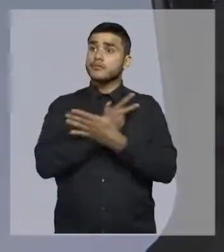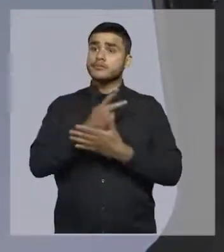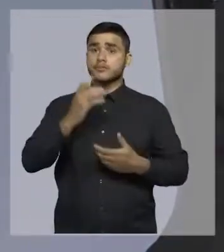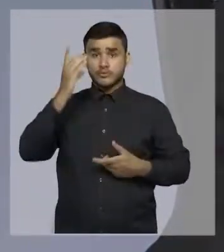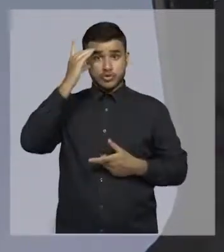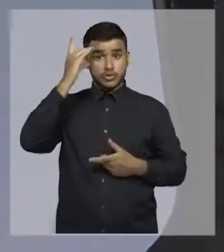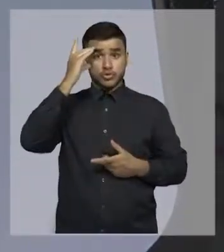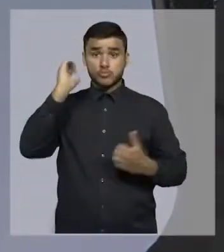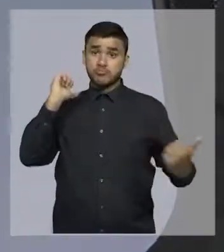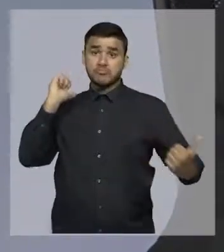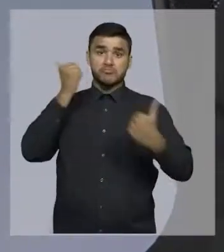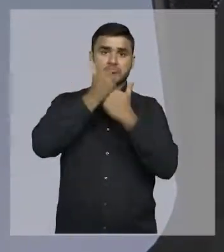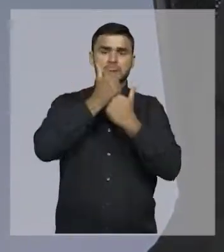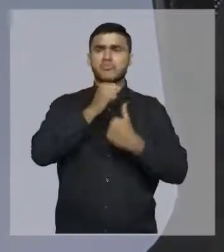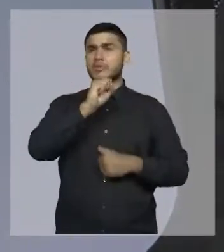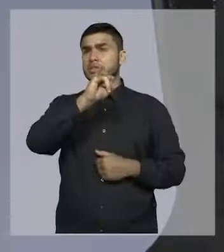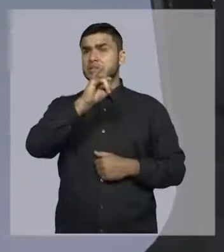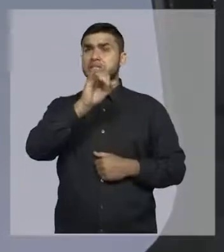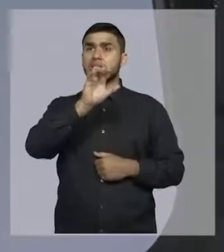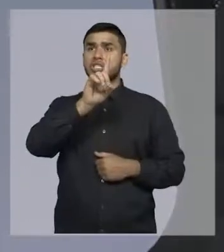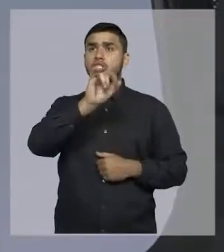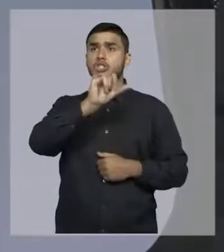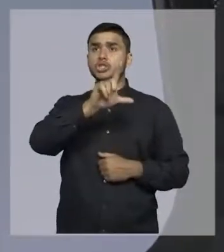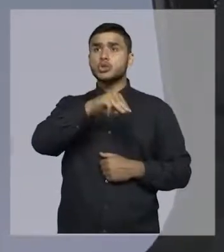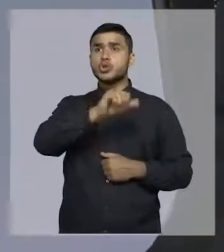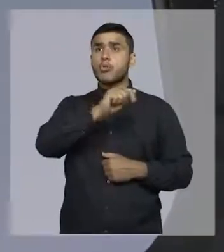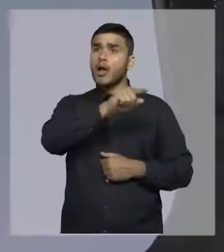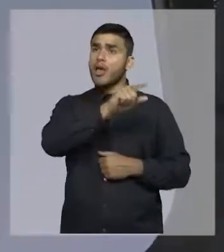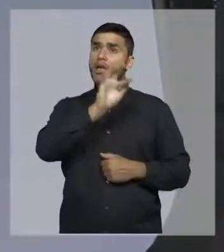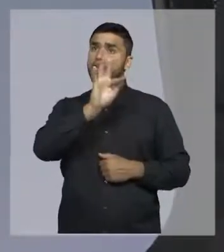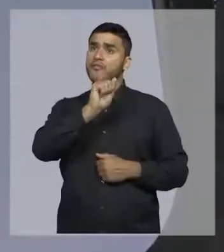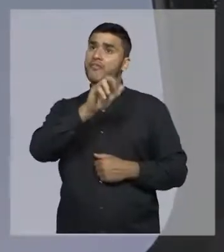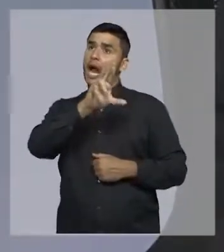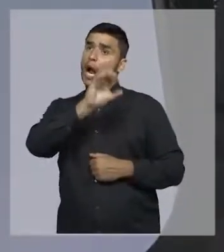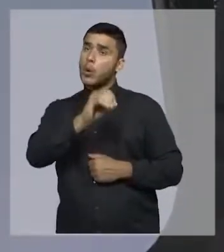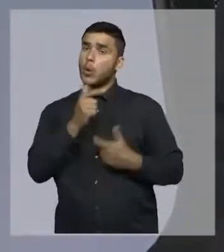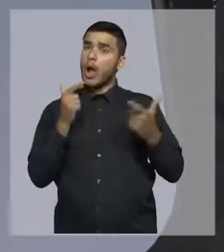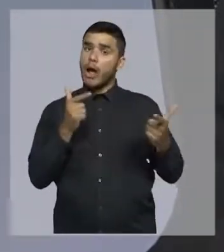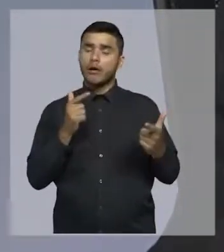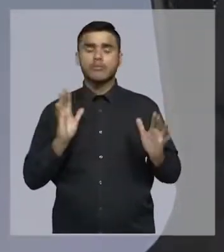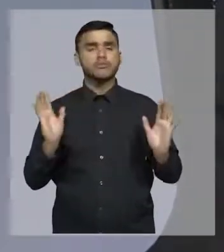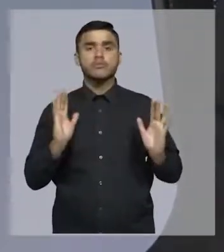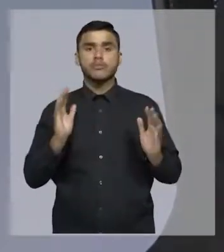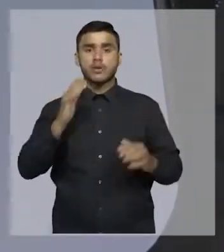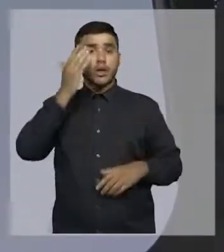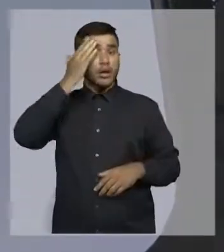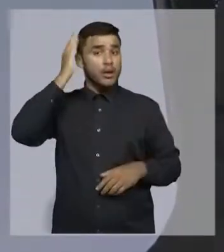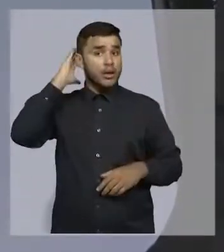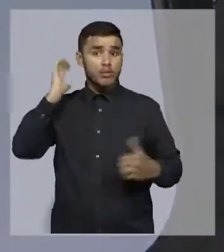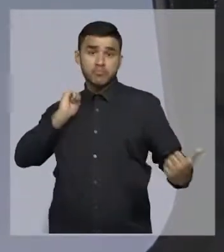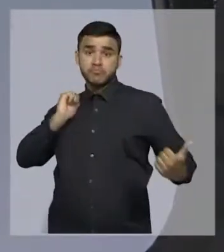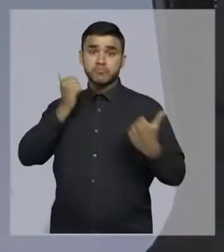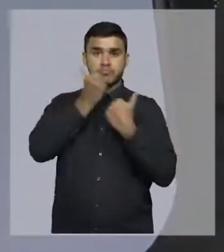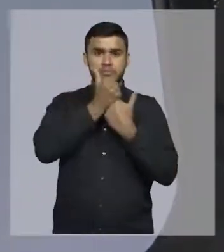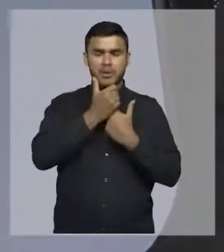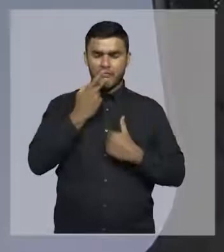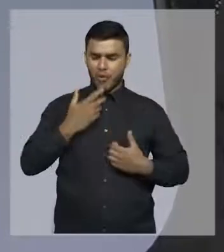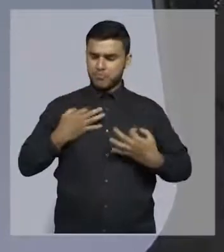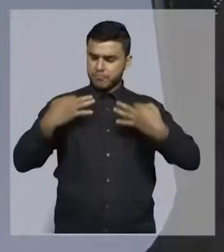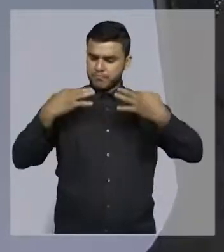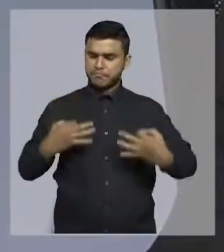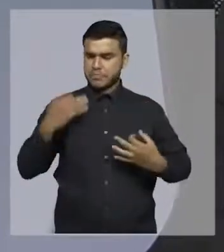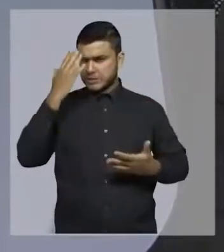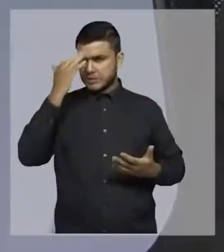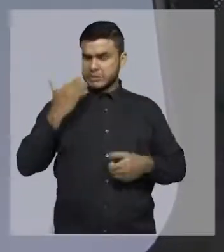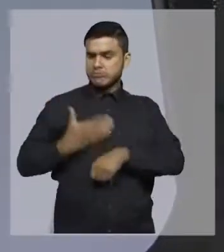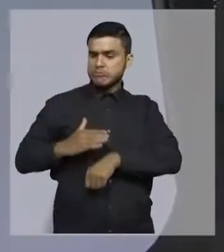interessa se a Dilma era fraca ou não era, mas houve um golpe. O Temer não estava preparado para coisa nenhuma. Lamentavelmente